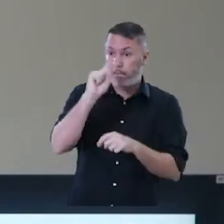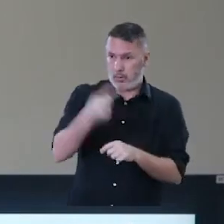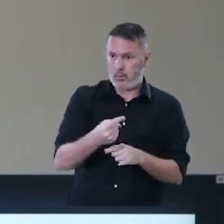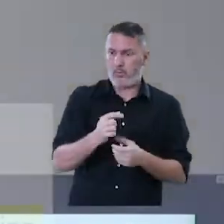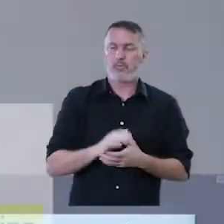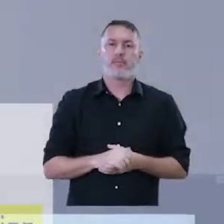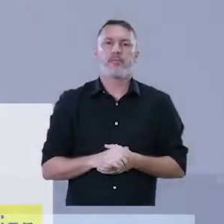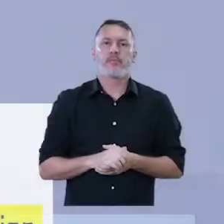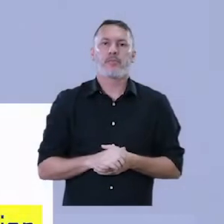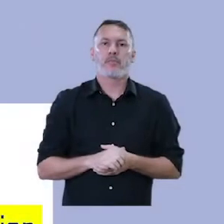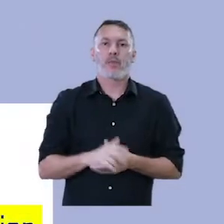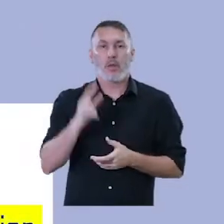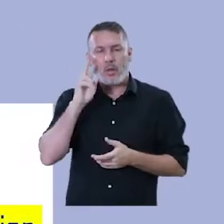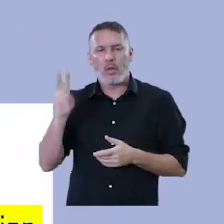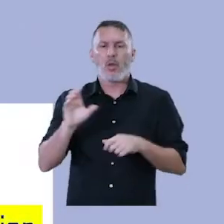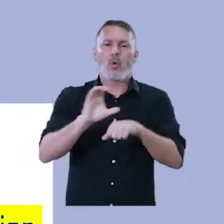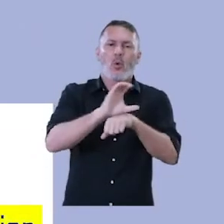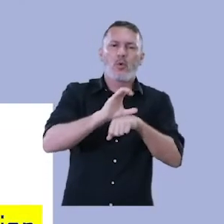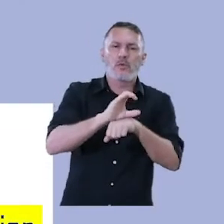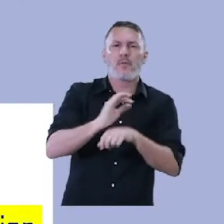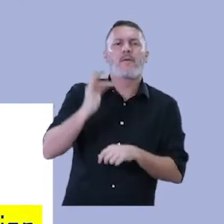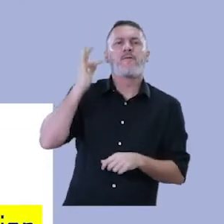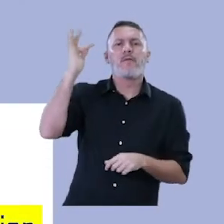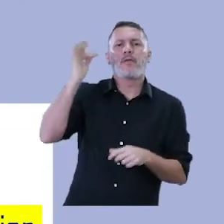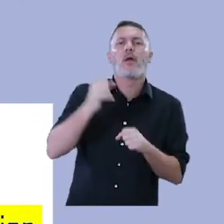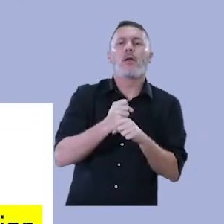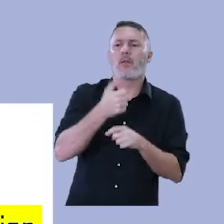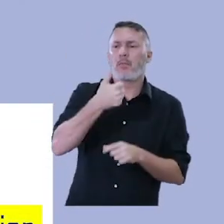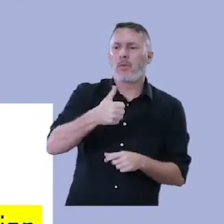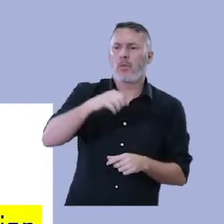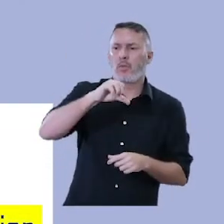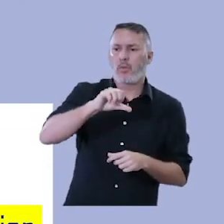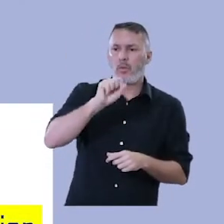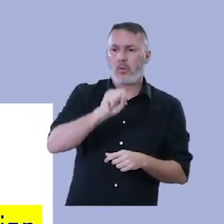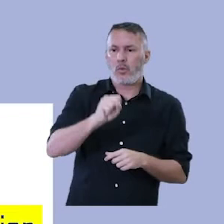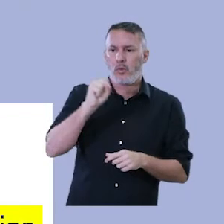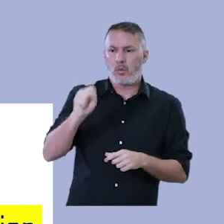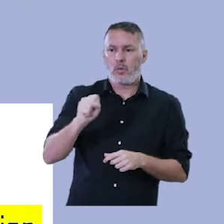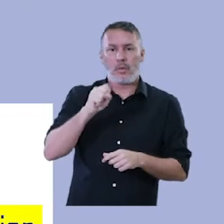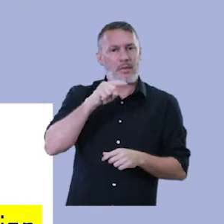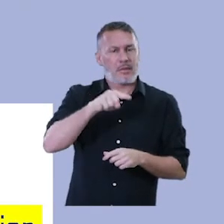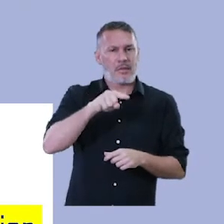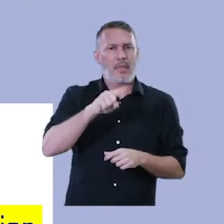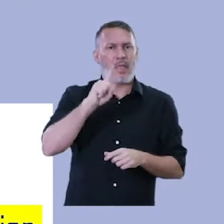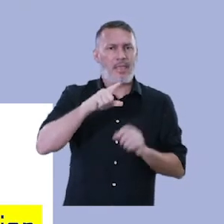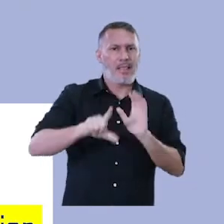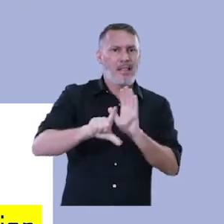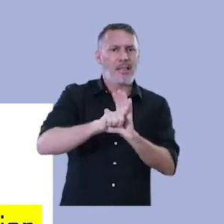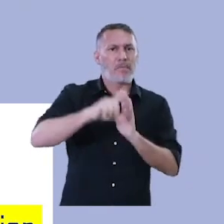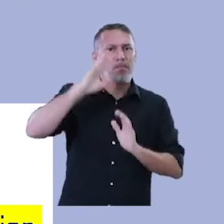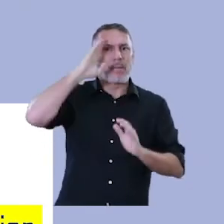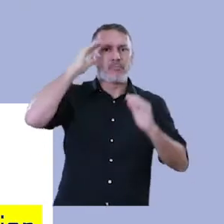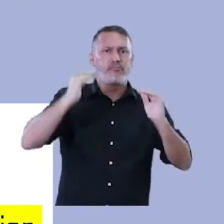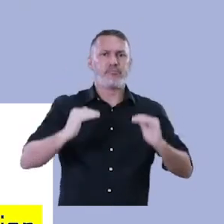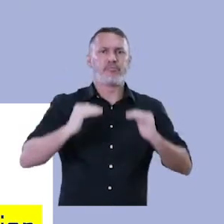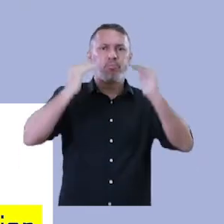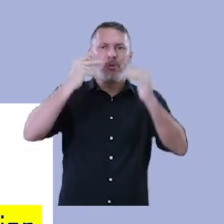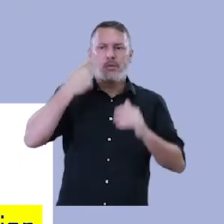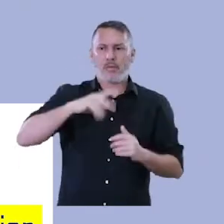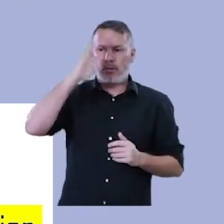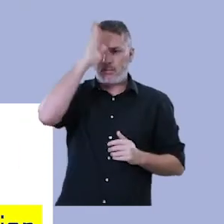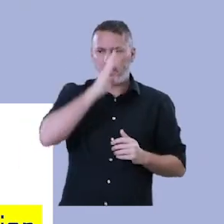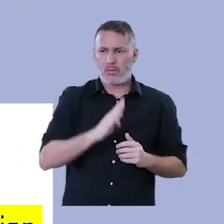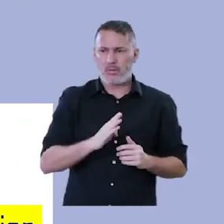também, nota 1000. A Constituição Federal de 1988, norma de maior hierarquia no sistema jurídico